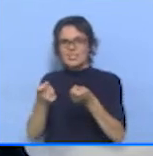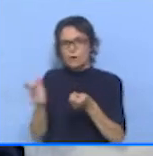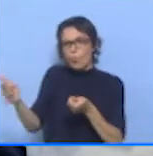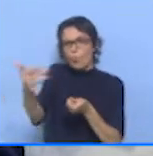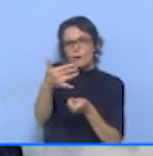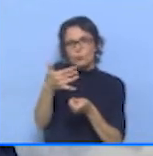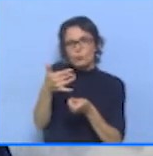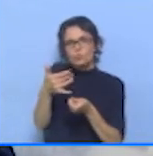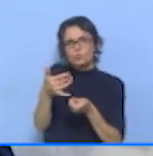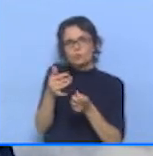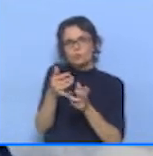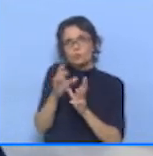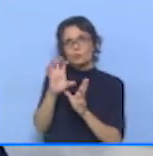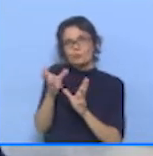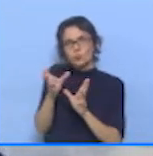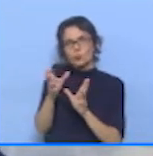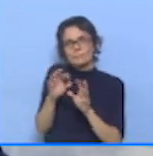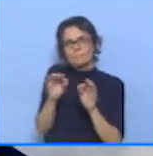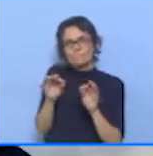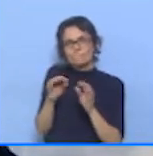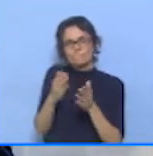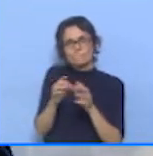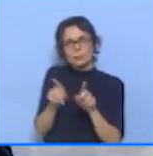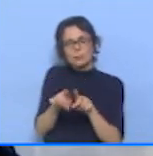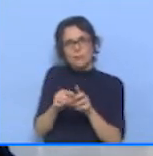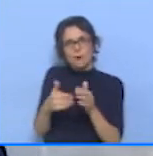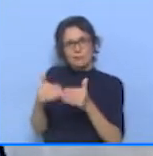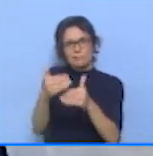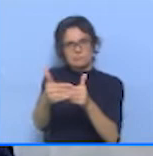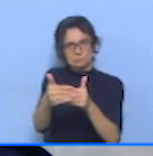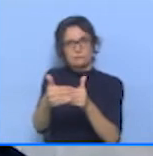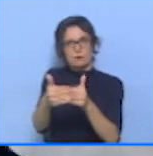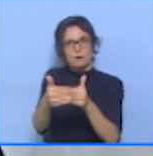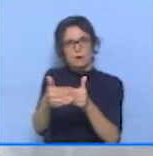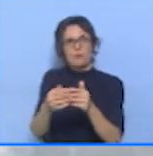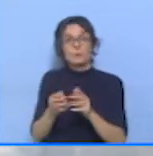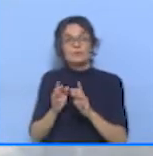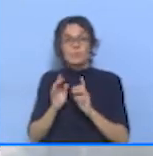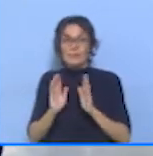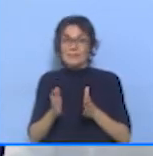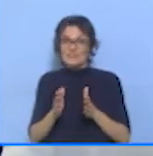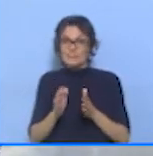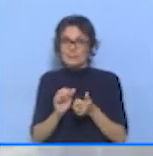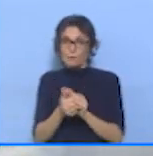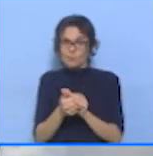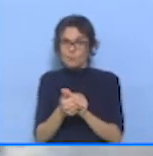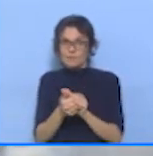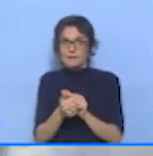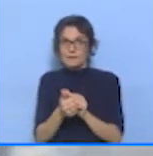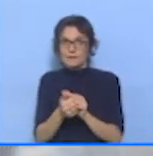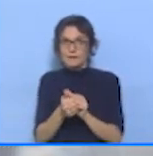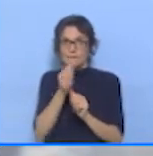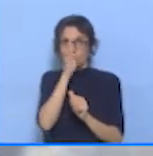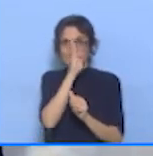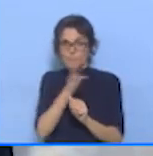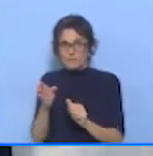portanto, volto a dizer, desde a nossa mudança de paradigma à escala individual até à ação